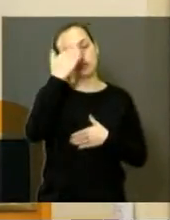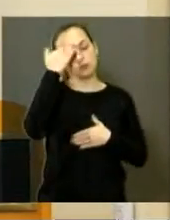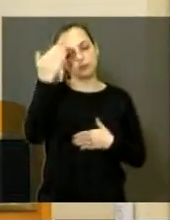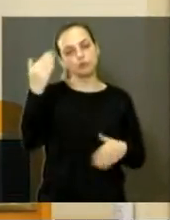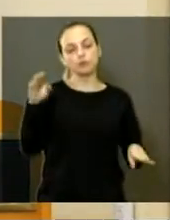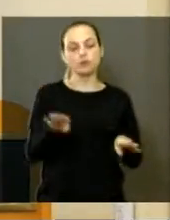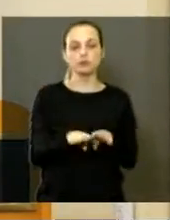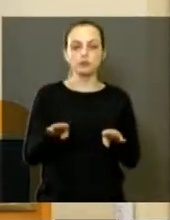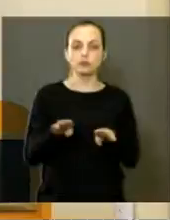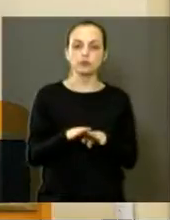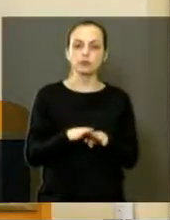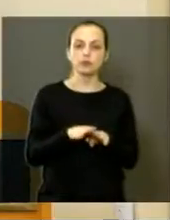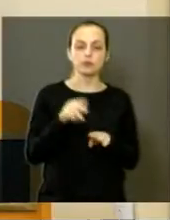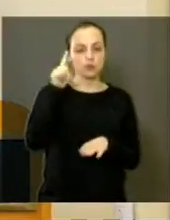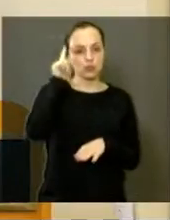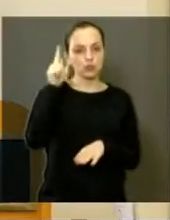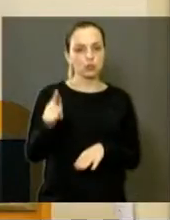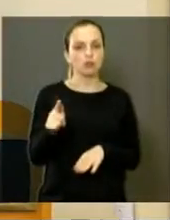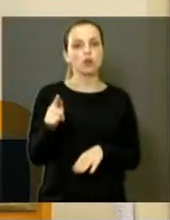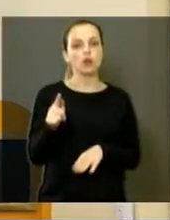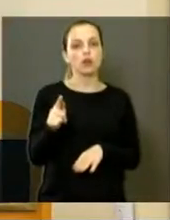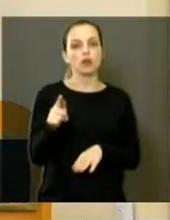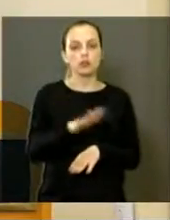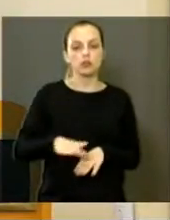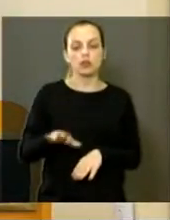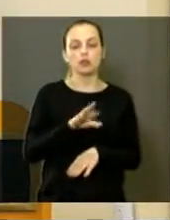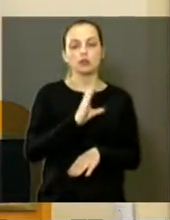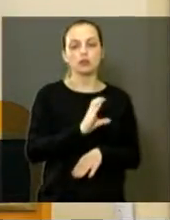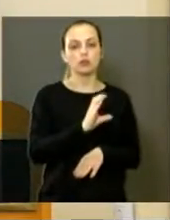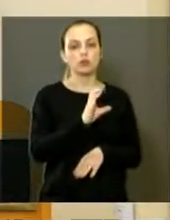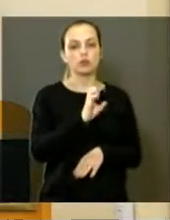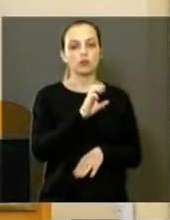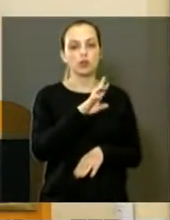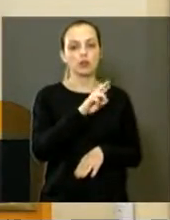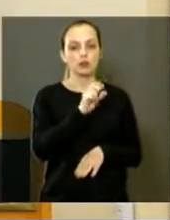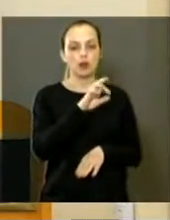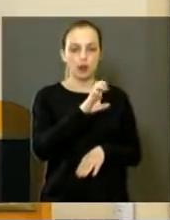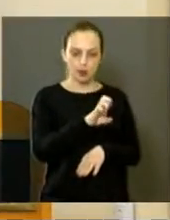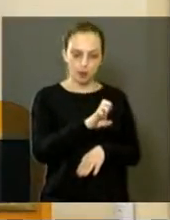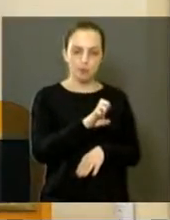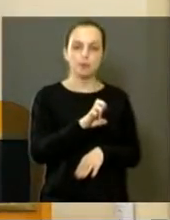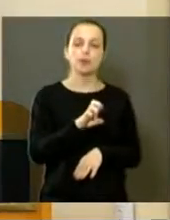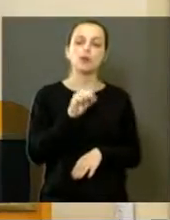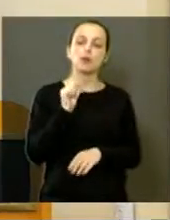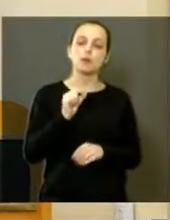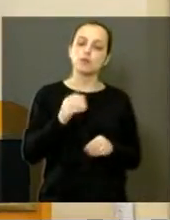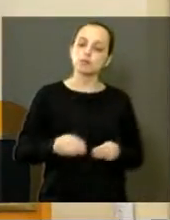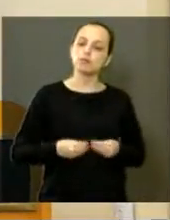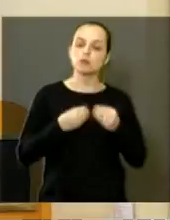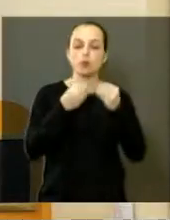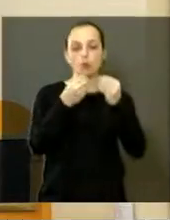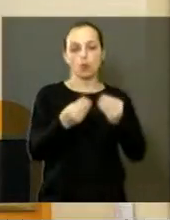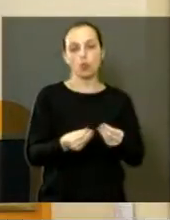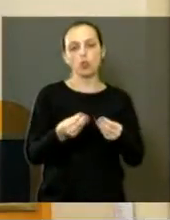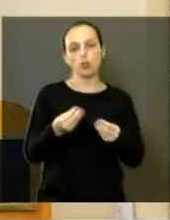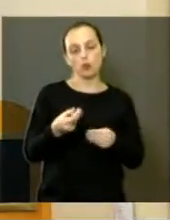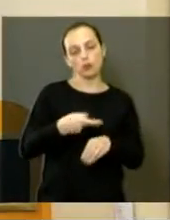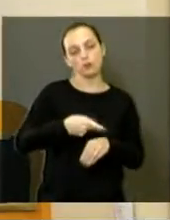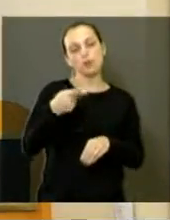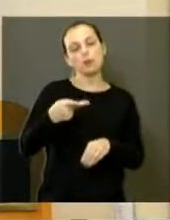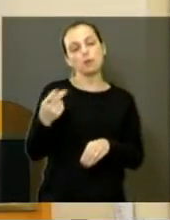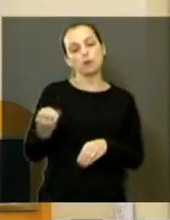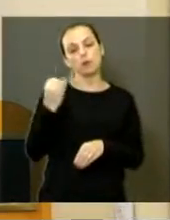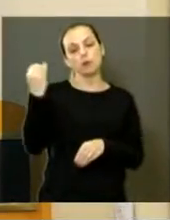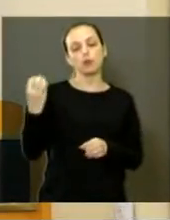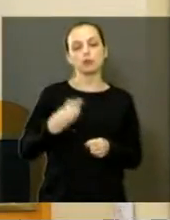também o gerente regional do SEBRAE, Daniel Palácio, né, por conceder essa importante premiação